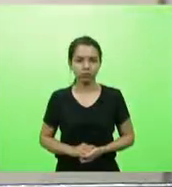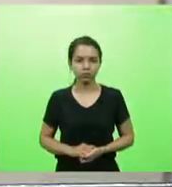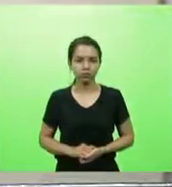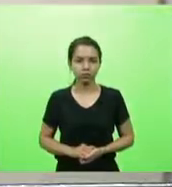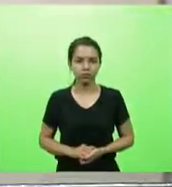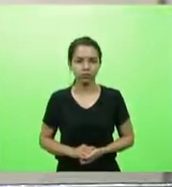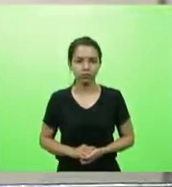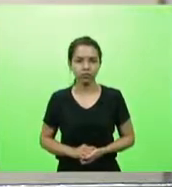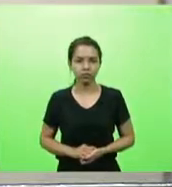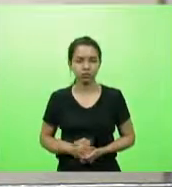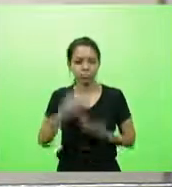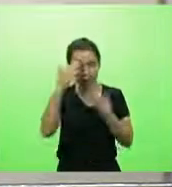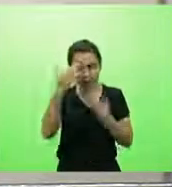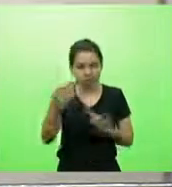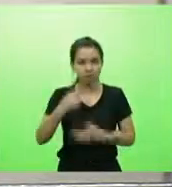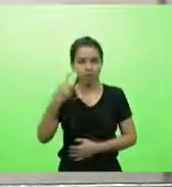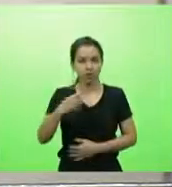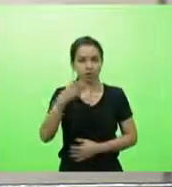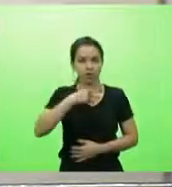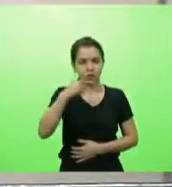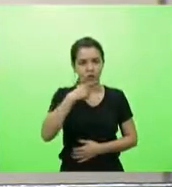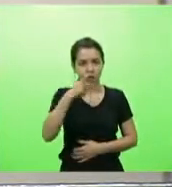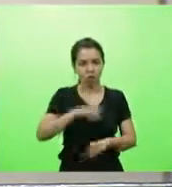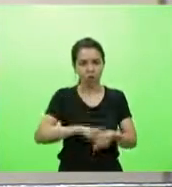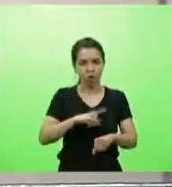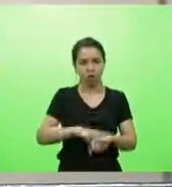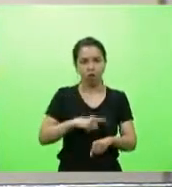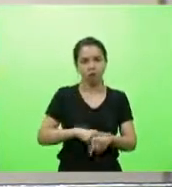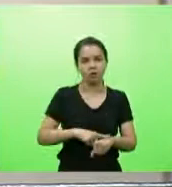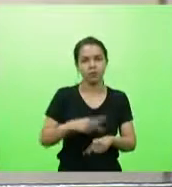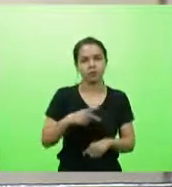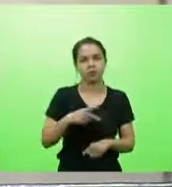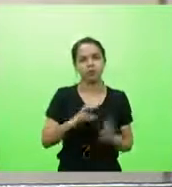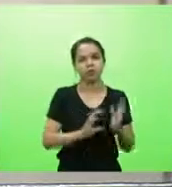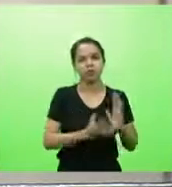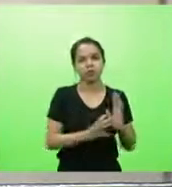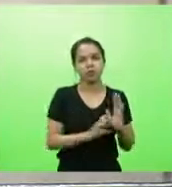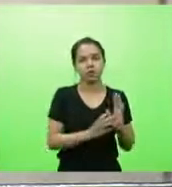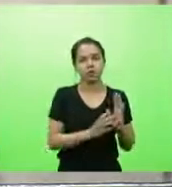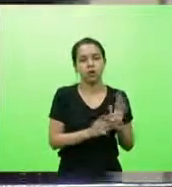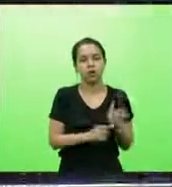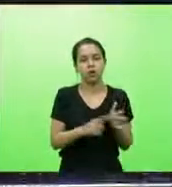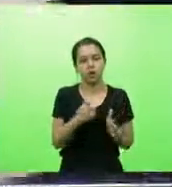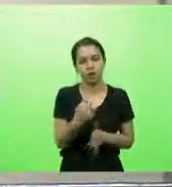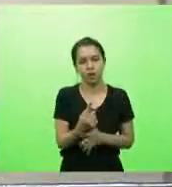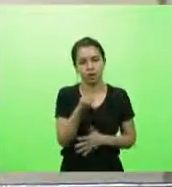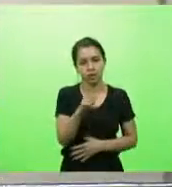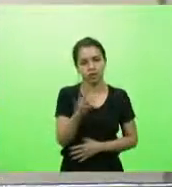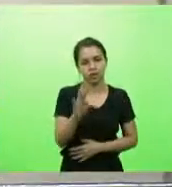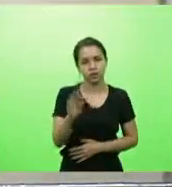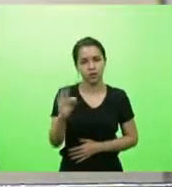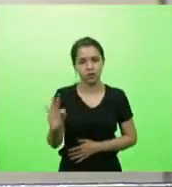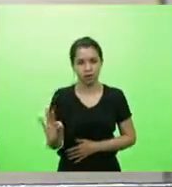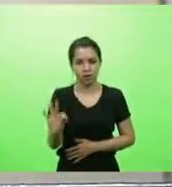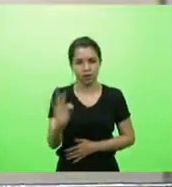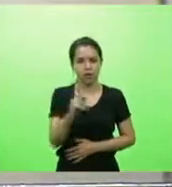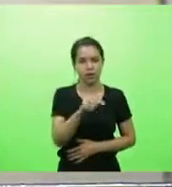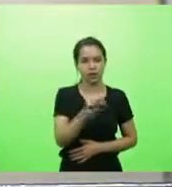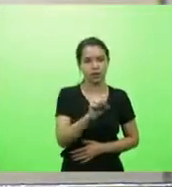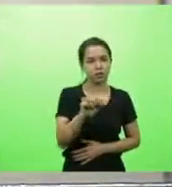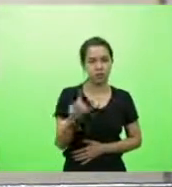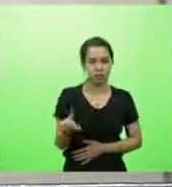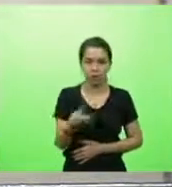Obrigado. Obrigado, deputado Kennedy. Horário destinado aos partidos políticos. Primeiro partido, bloco PDT, PSDB,